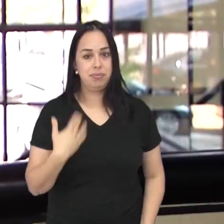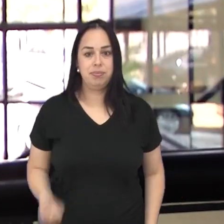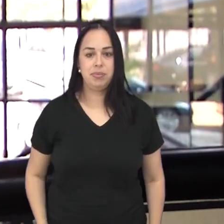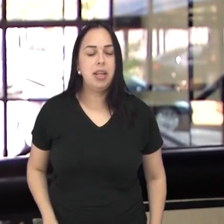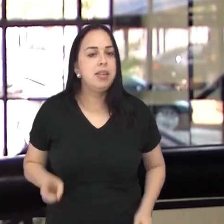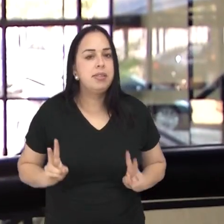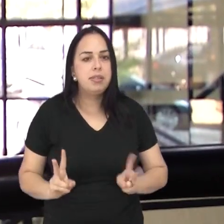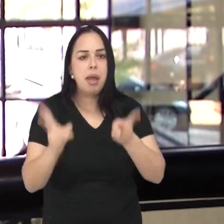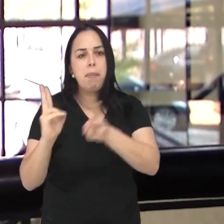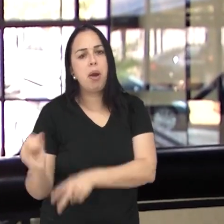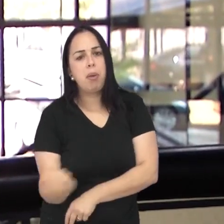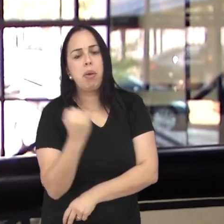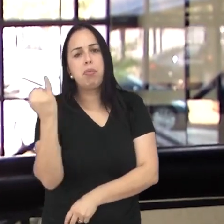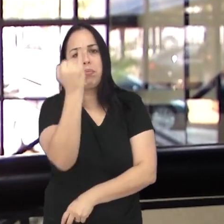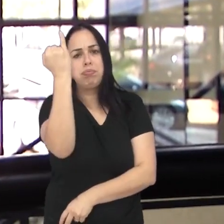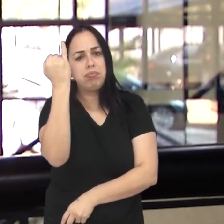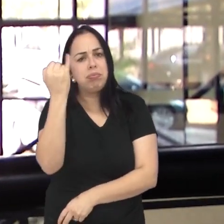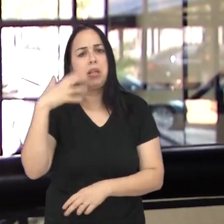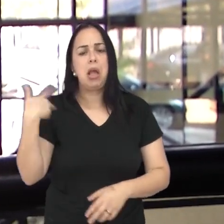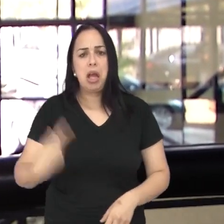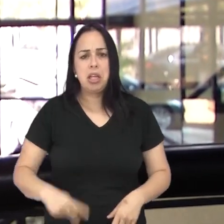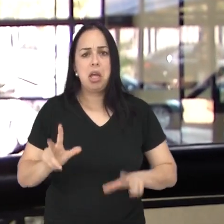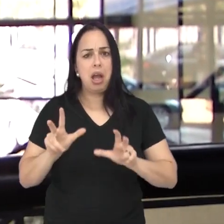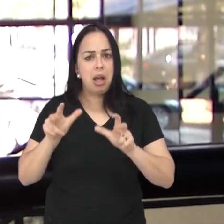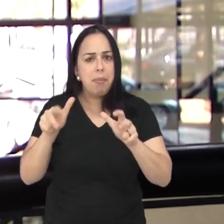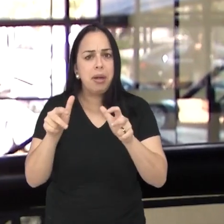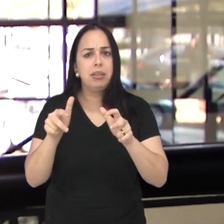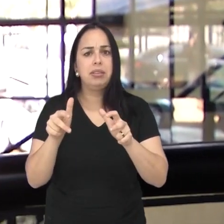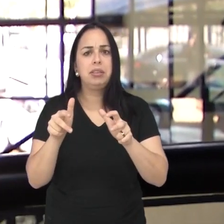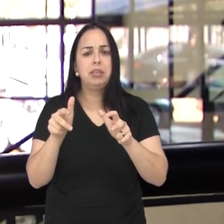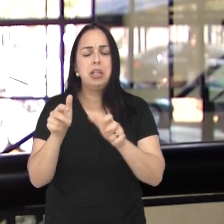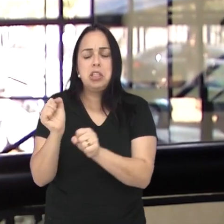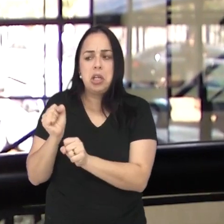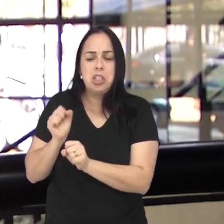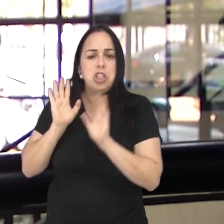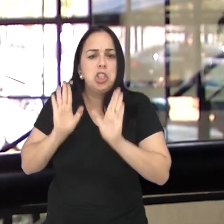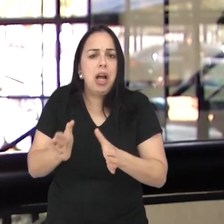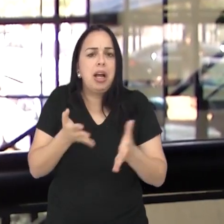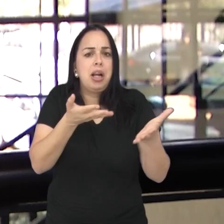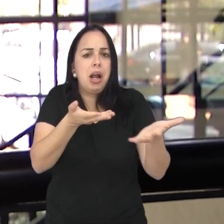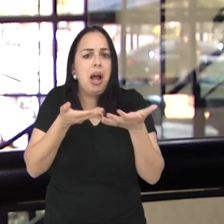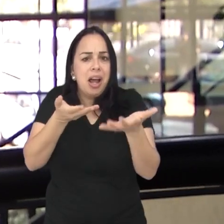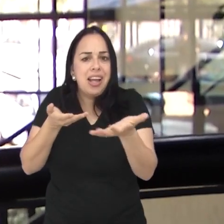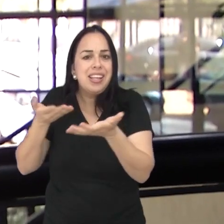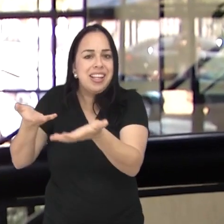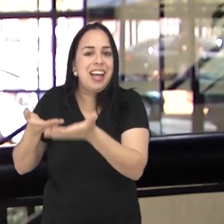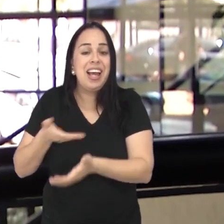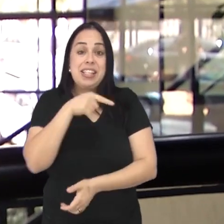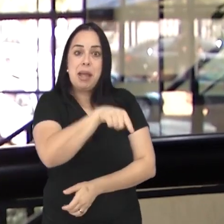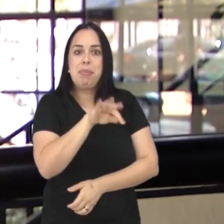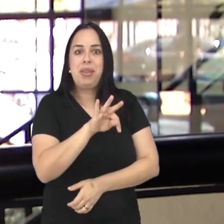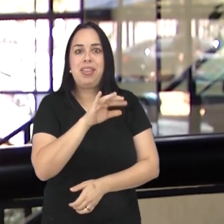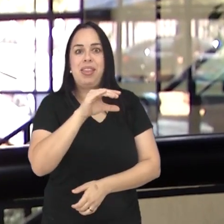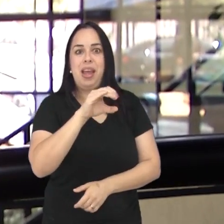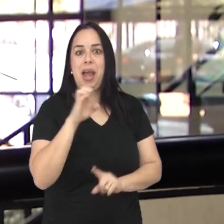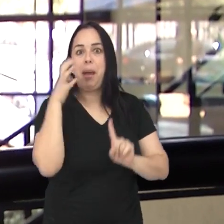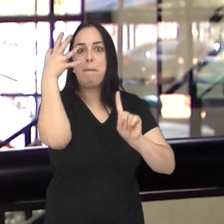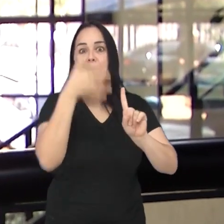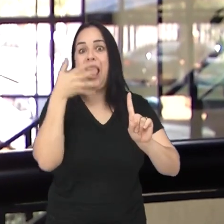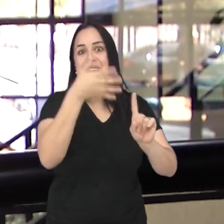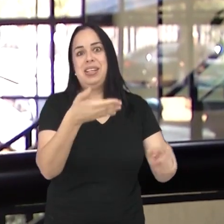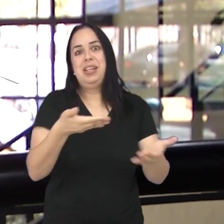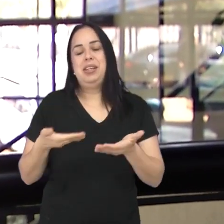fundamental. É sempre muito importante. A Câmara Municipal de São José, há anos, recebe o Tribunal